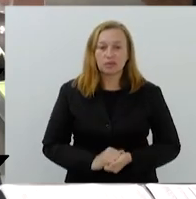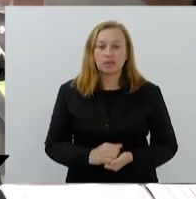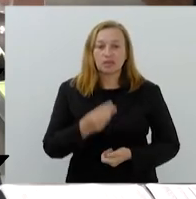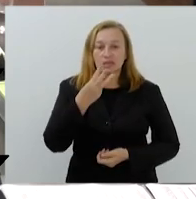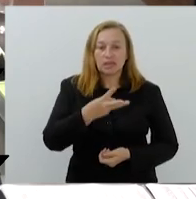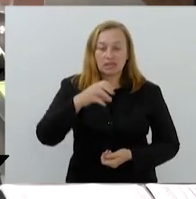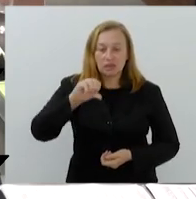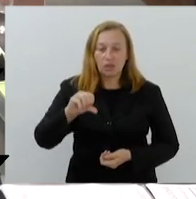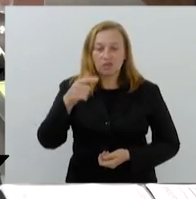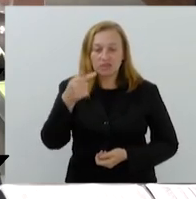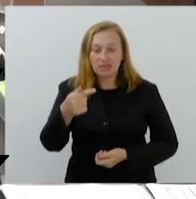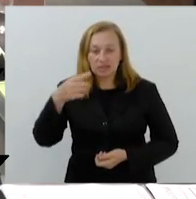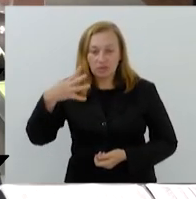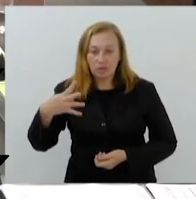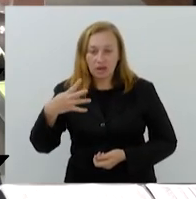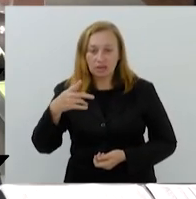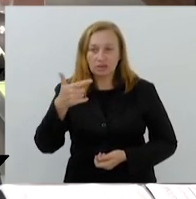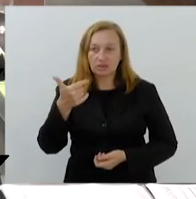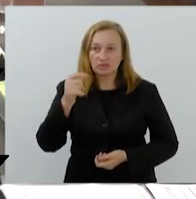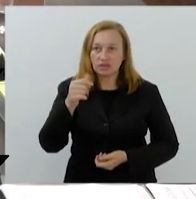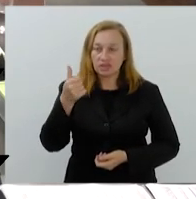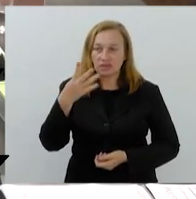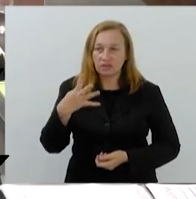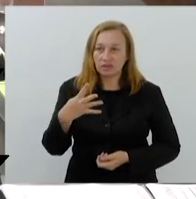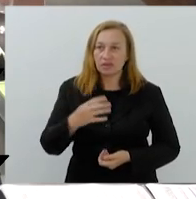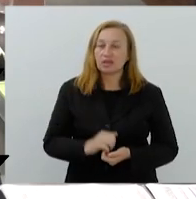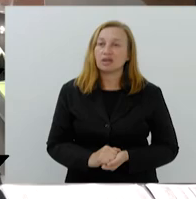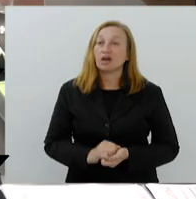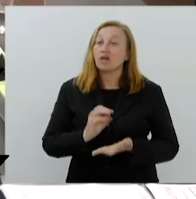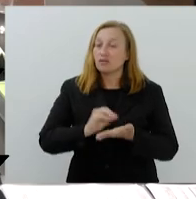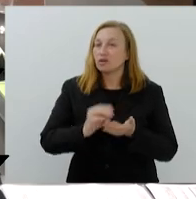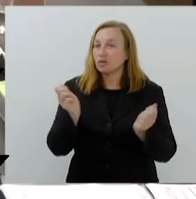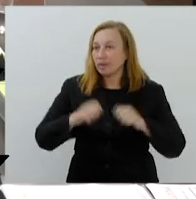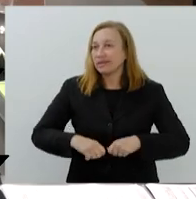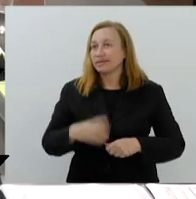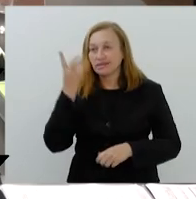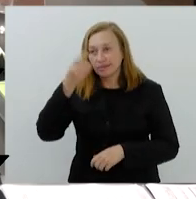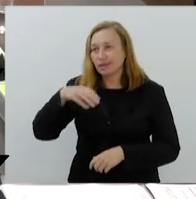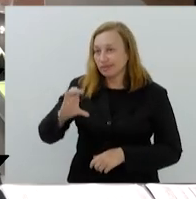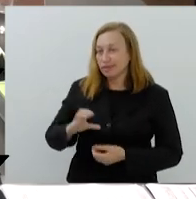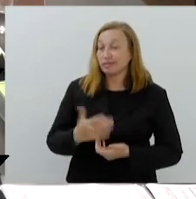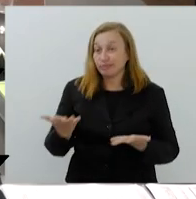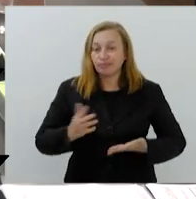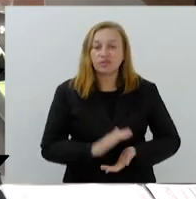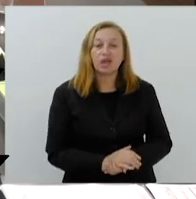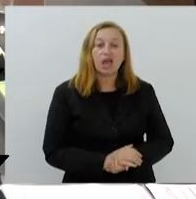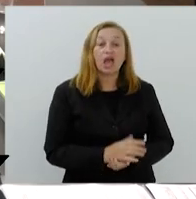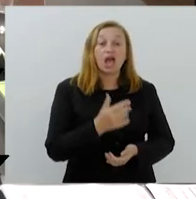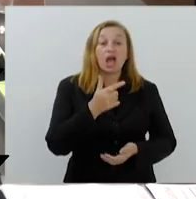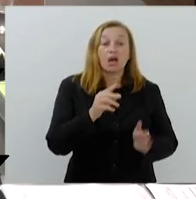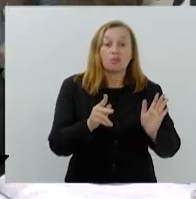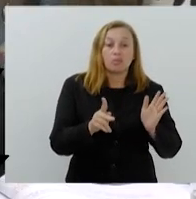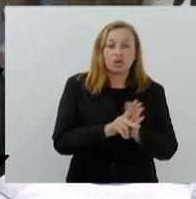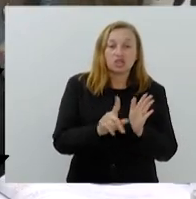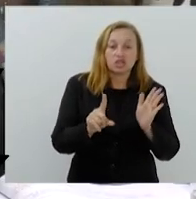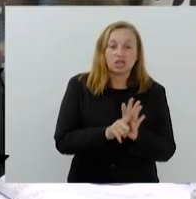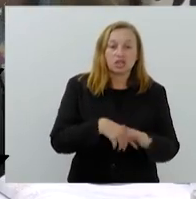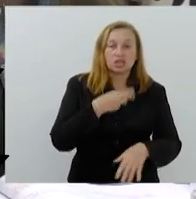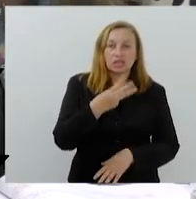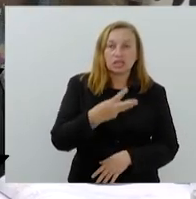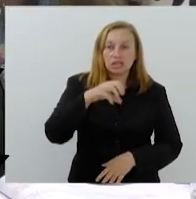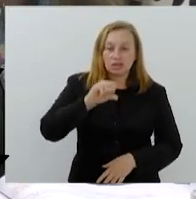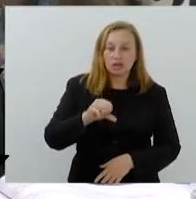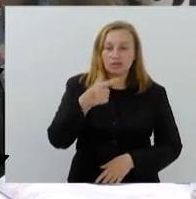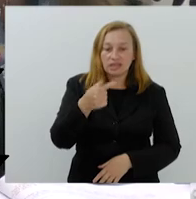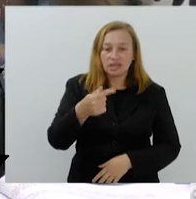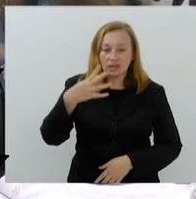Projeto de lei 30, outra claríssima invasão de competência, deputado Wink. É. Projeto de lei 3974 de 24, de autoria